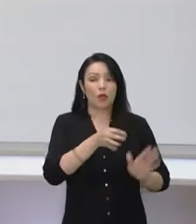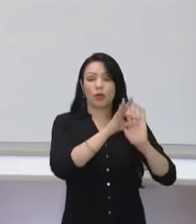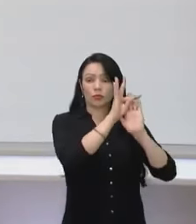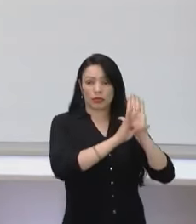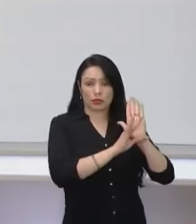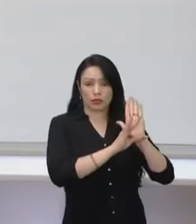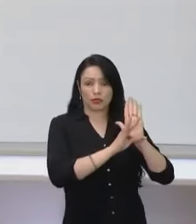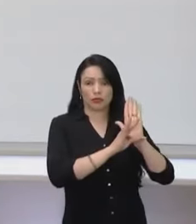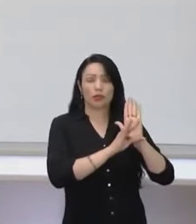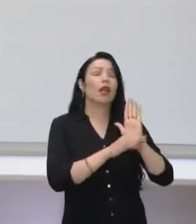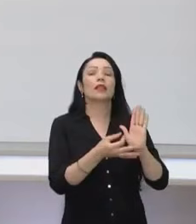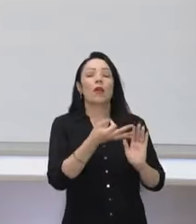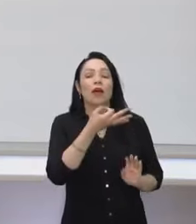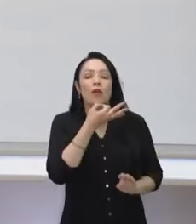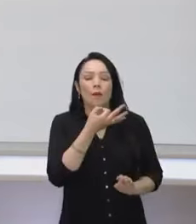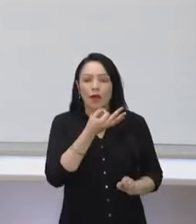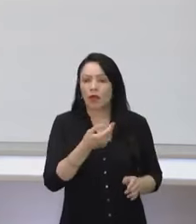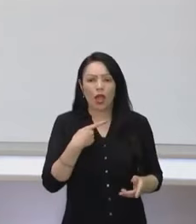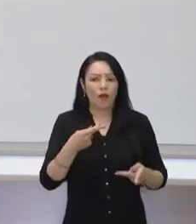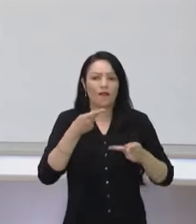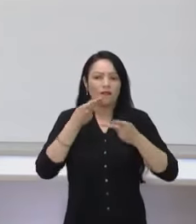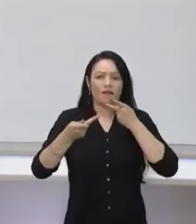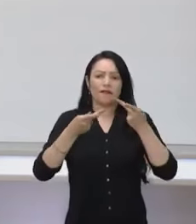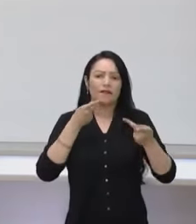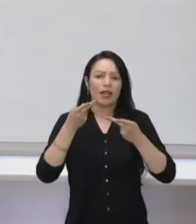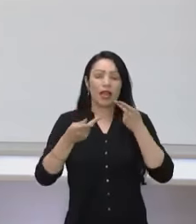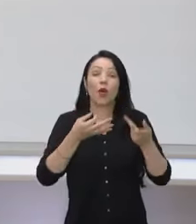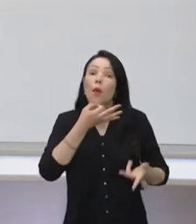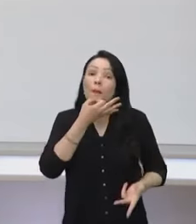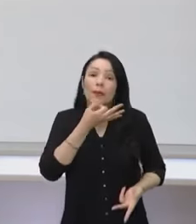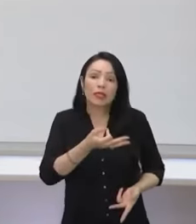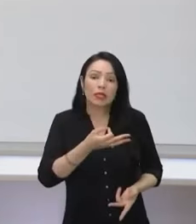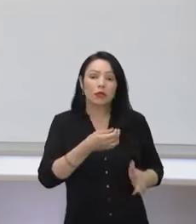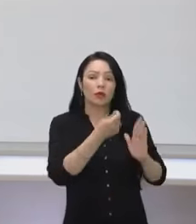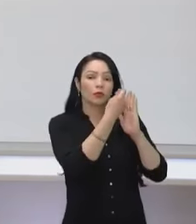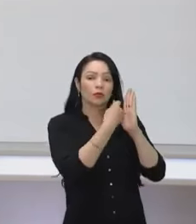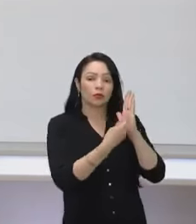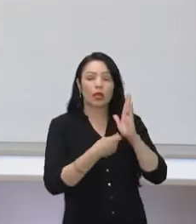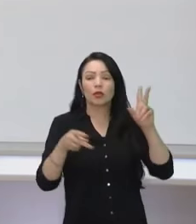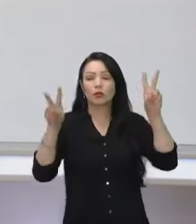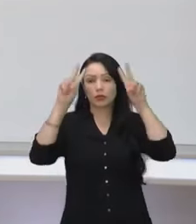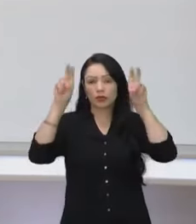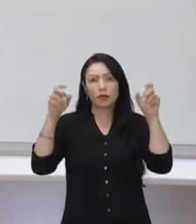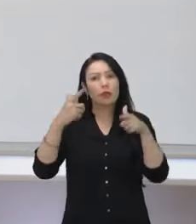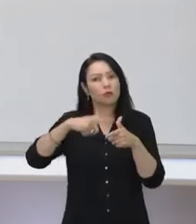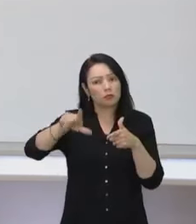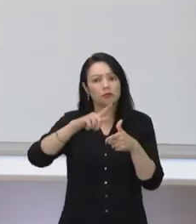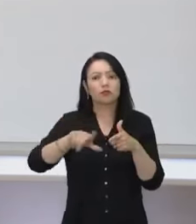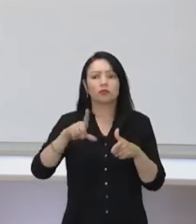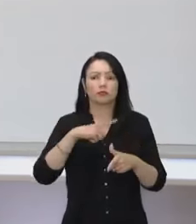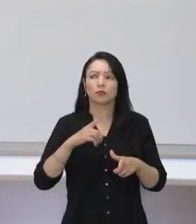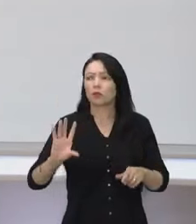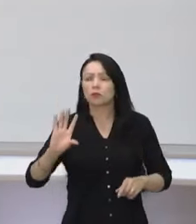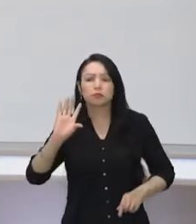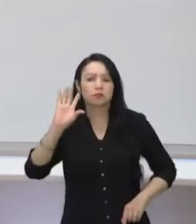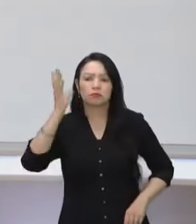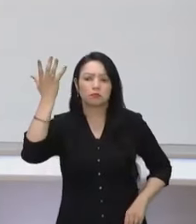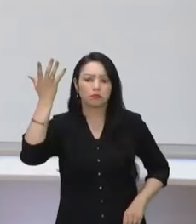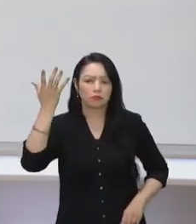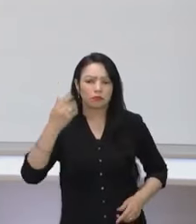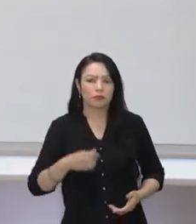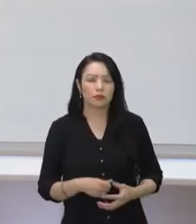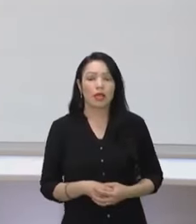a questão argumentativa do autor. Um texto de opinião, o autor pega um tema, um problema, aí uma situação, um problema que ele